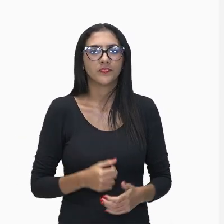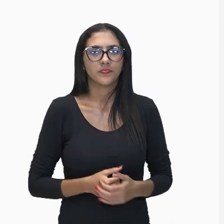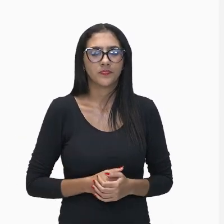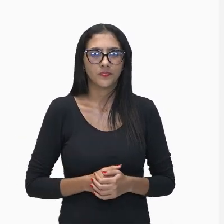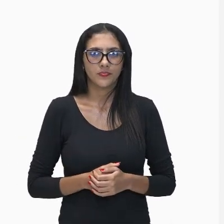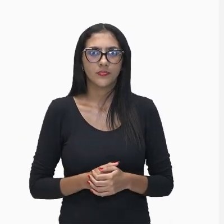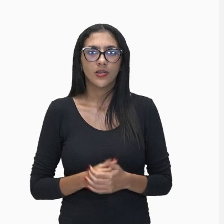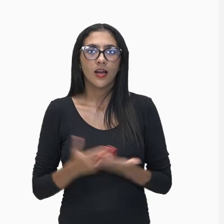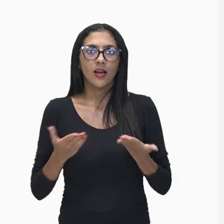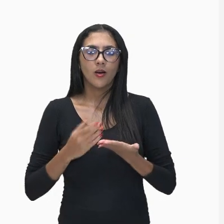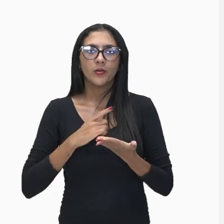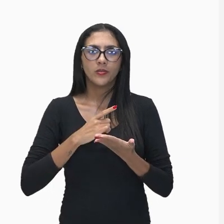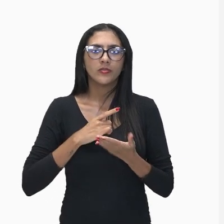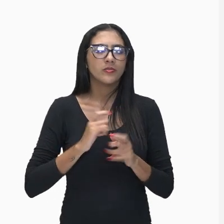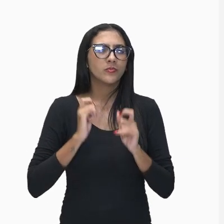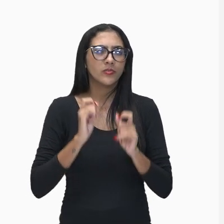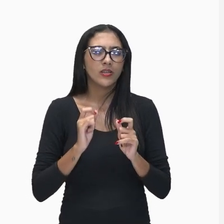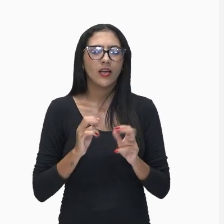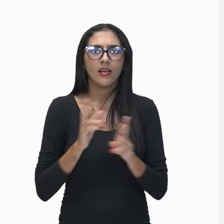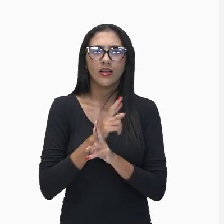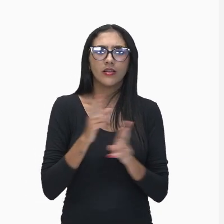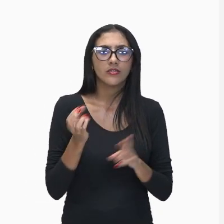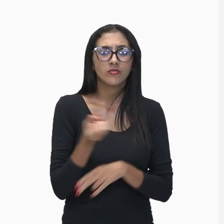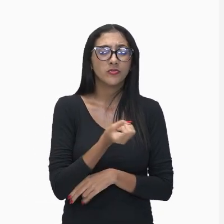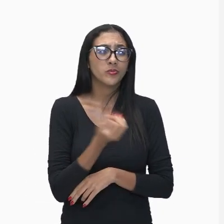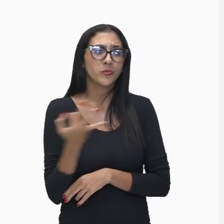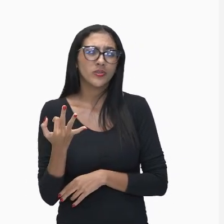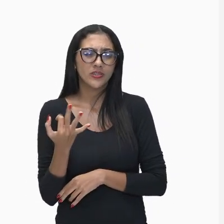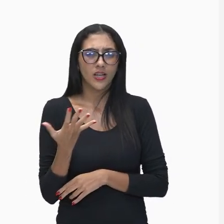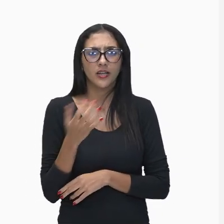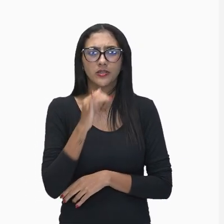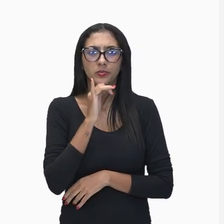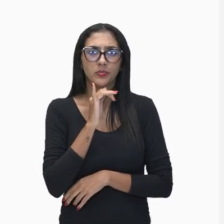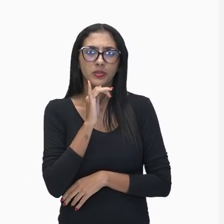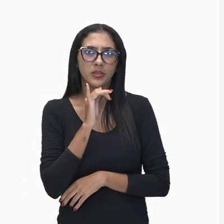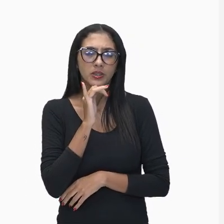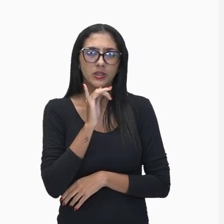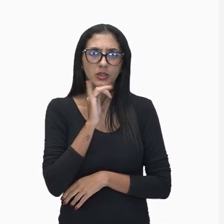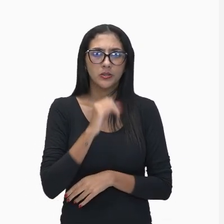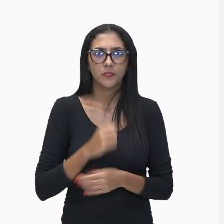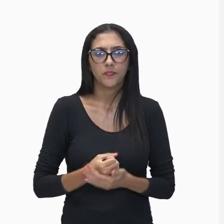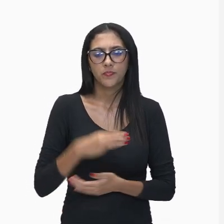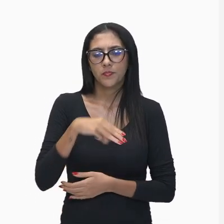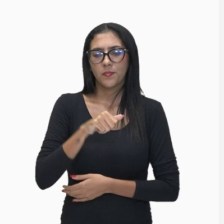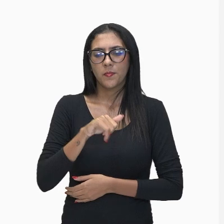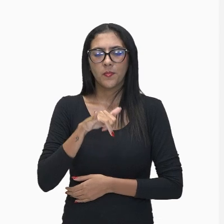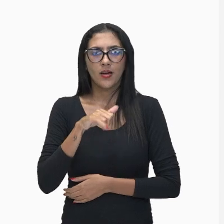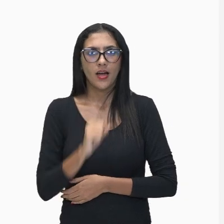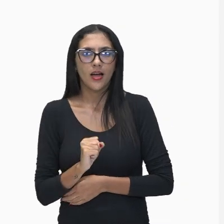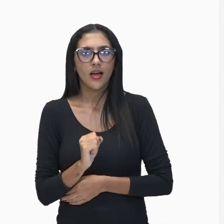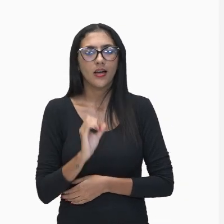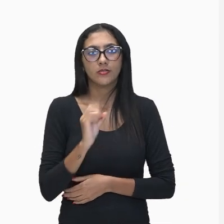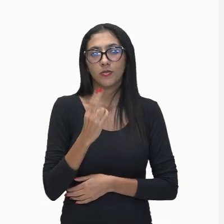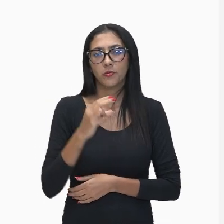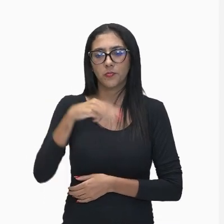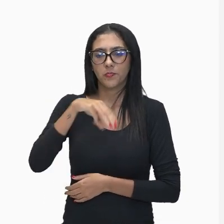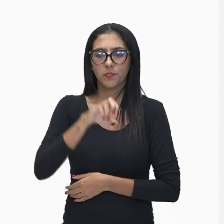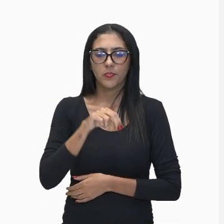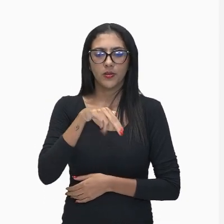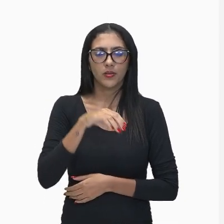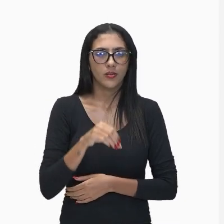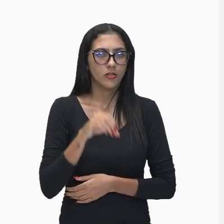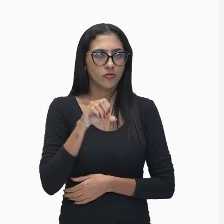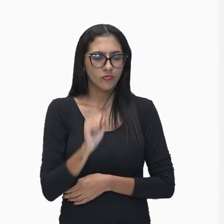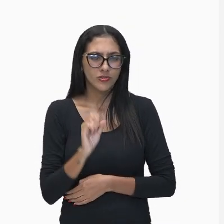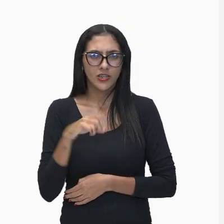de enunciados que indicam para a gente quantidade aproximada, como mais de, menos de, certo? Então, esses enunciados